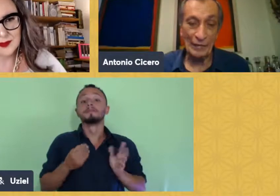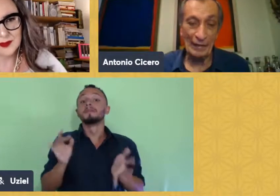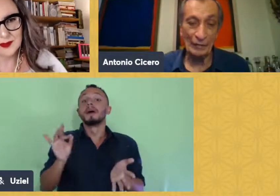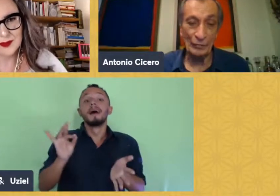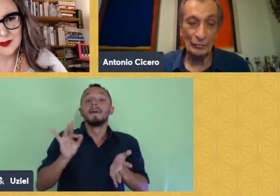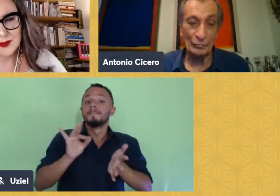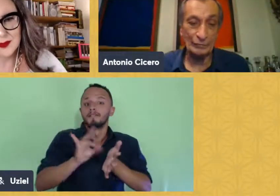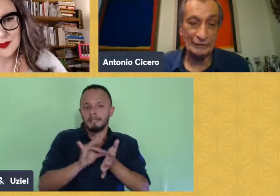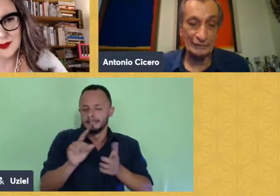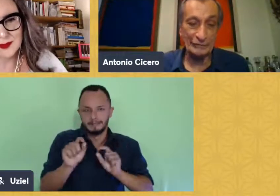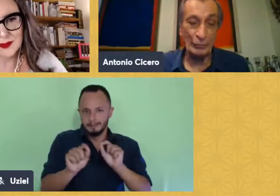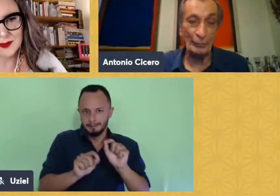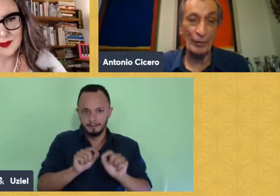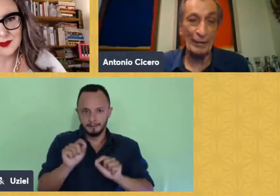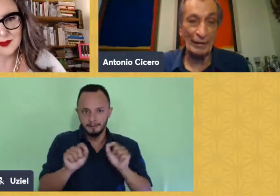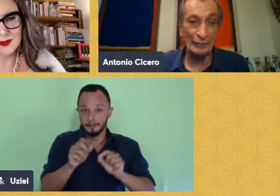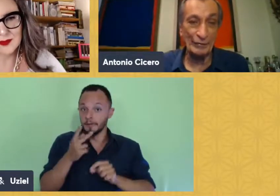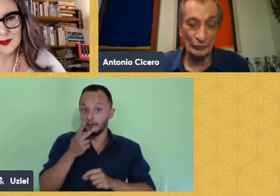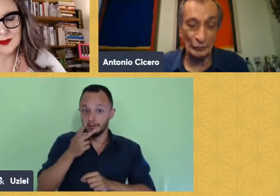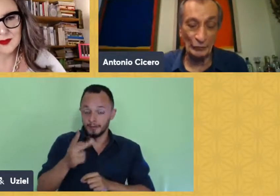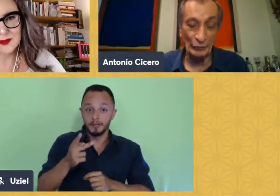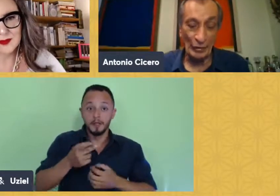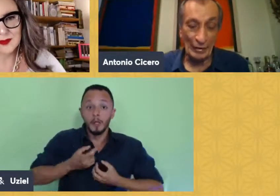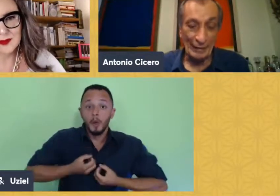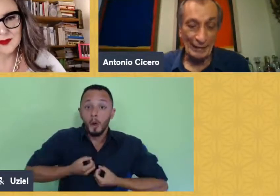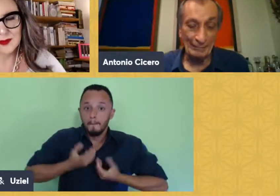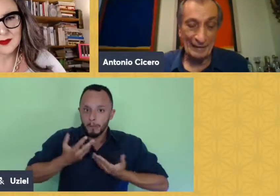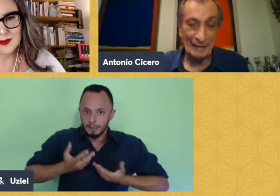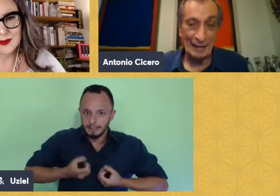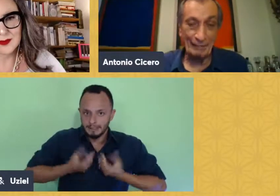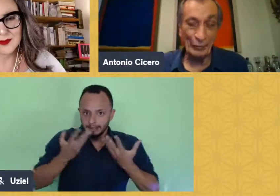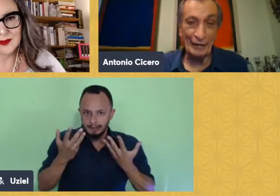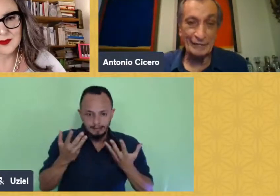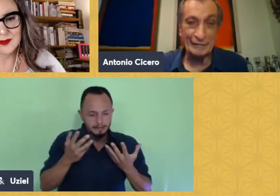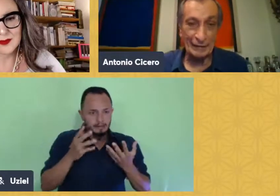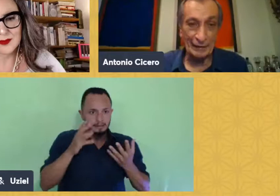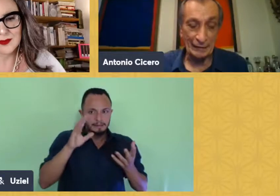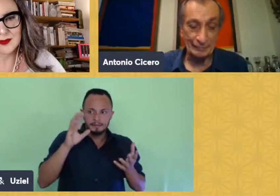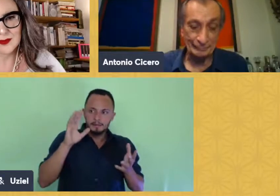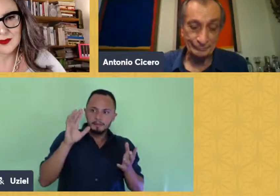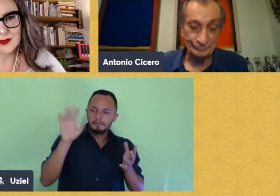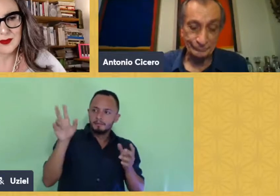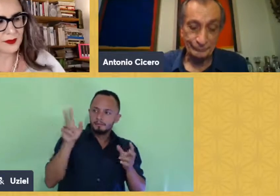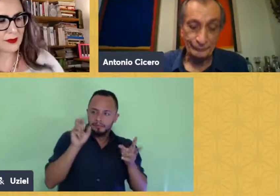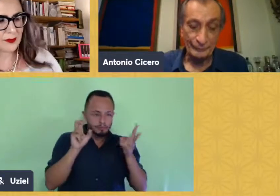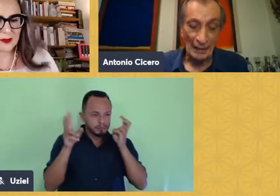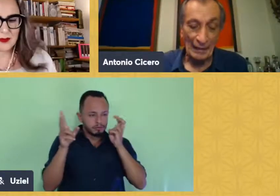eu falei, disse que o poema reunia tudo, mas a poesia,